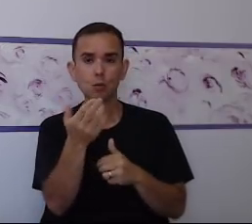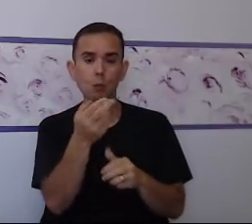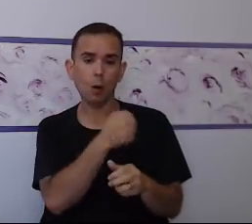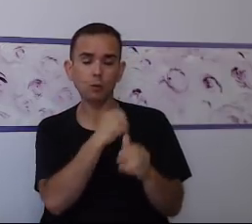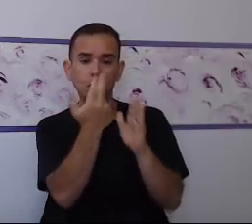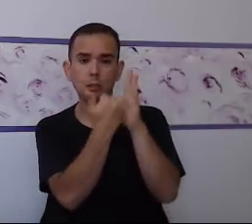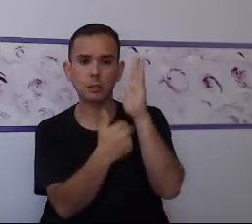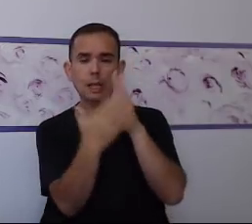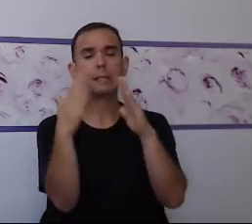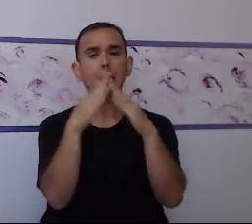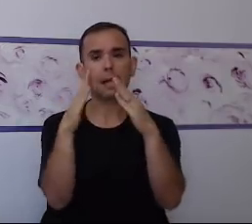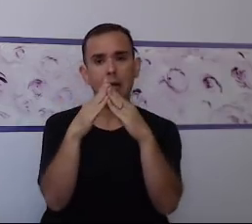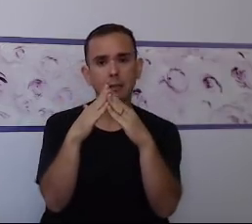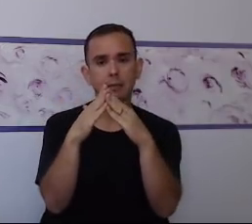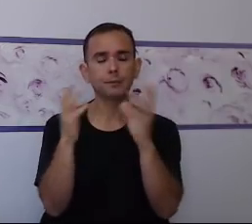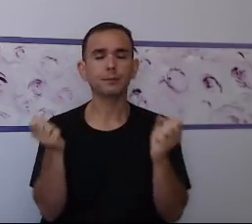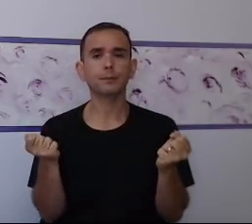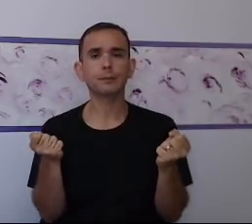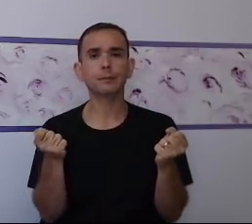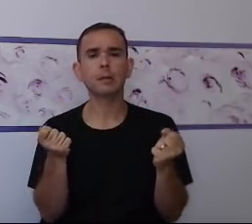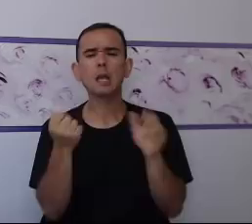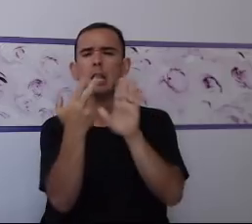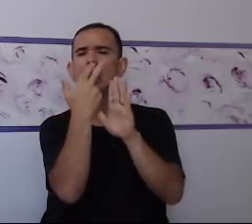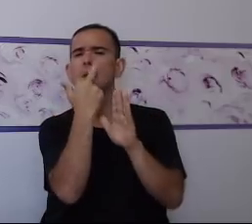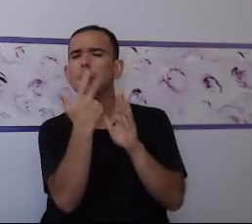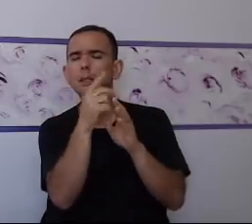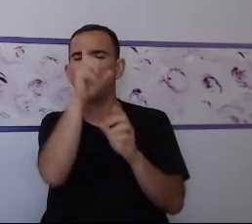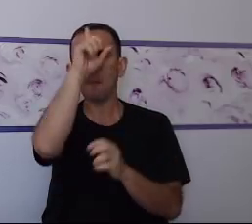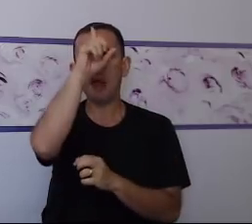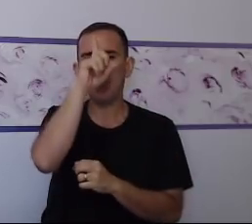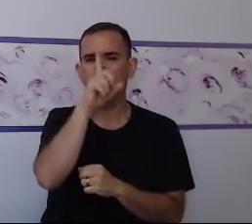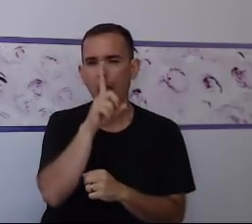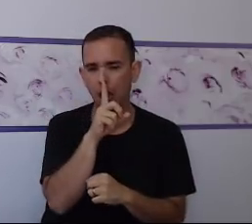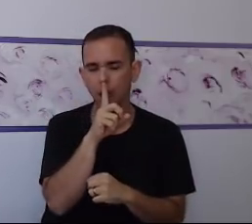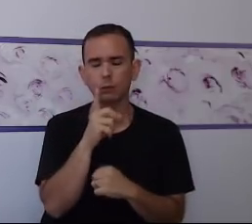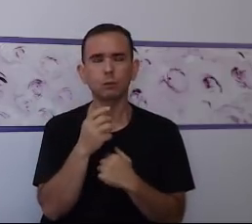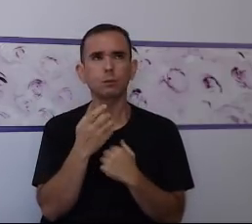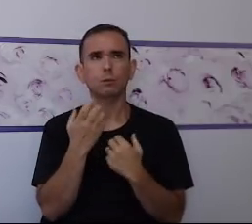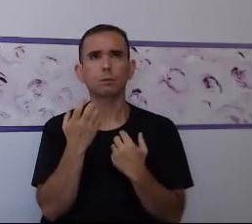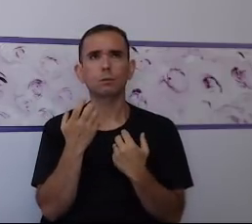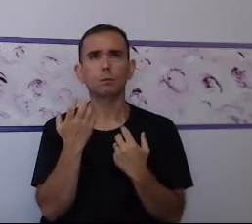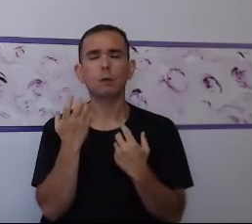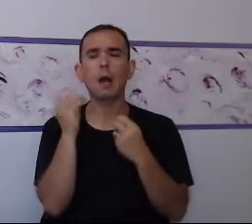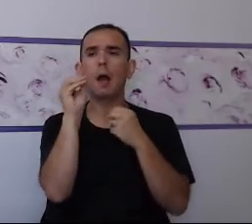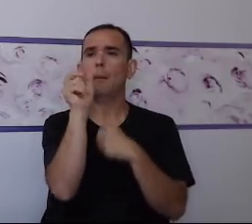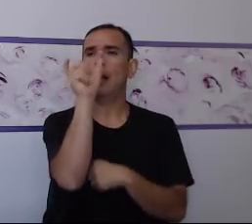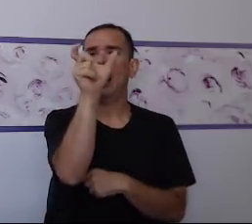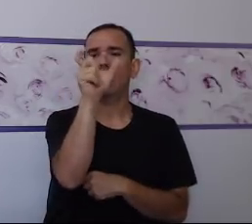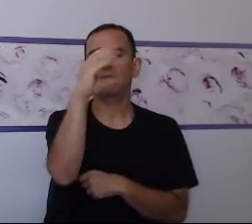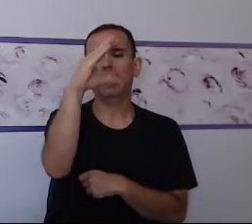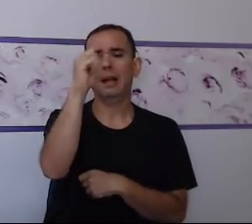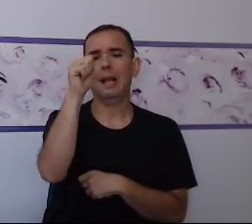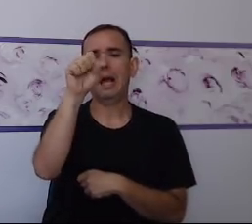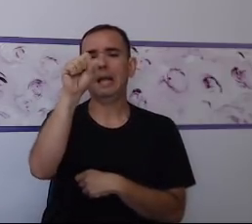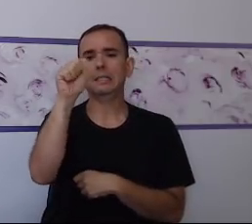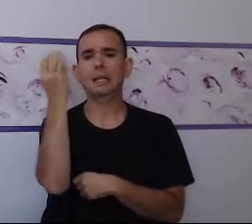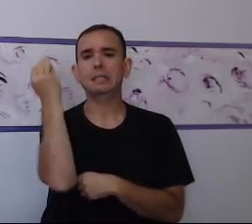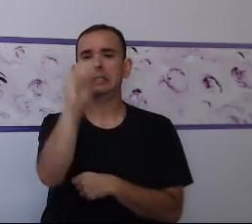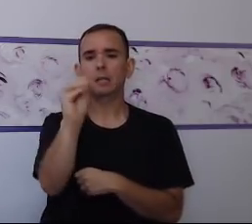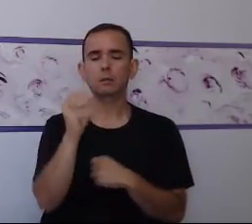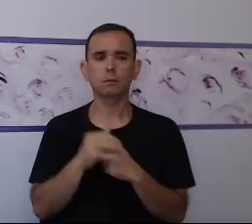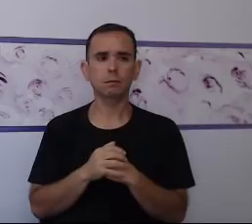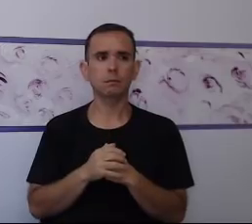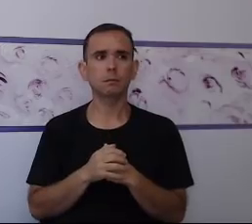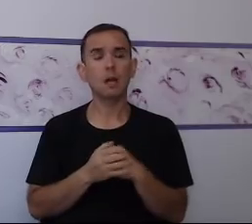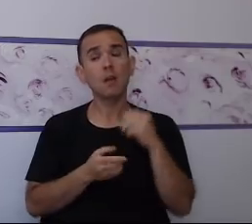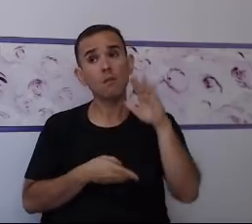uma casa e que pintasse de amarelo, né, a palavra casa no texto. Aí vamos